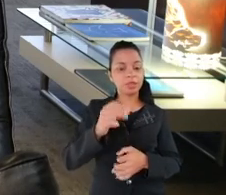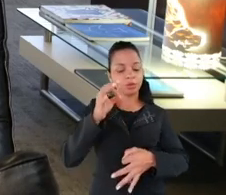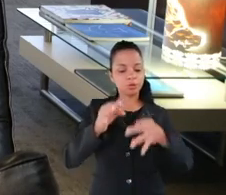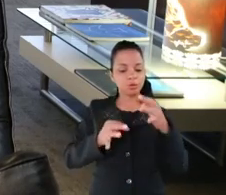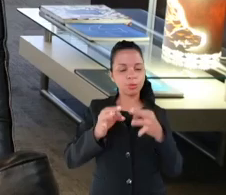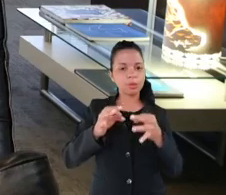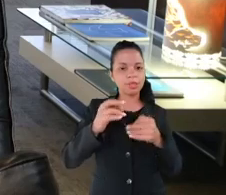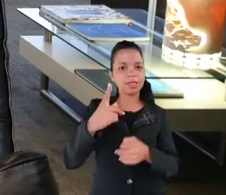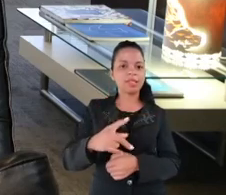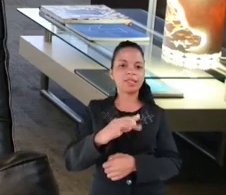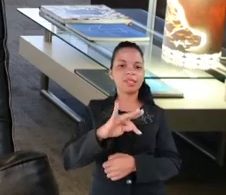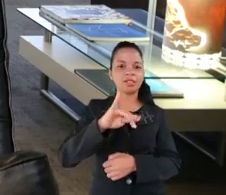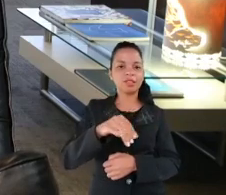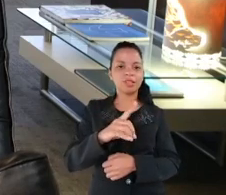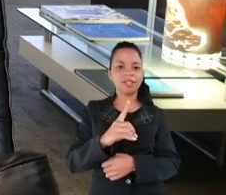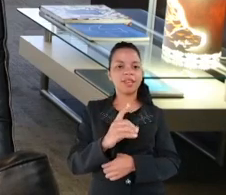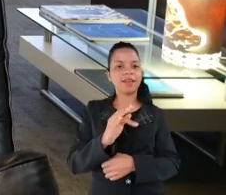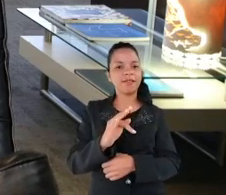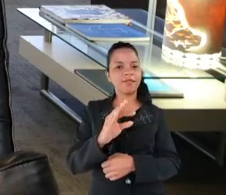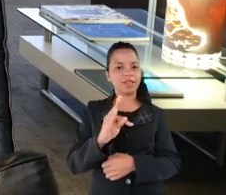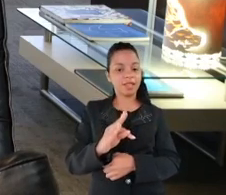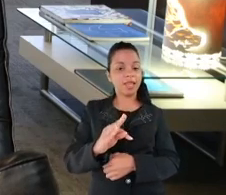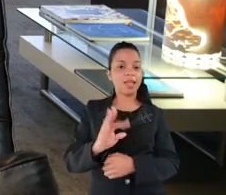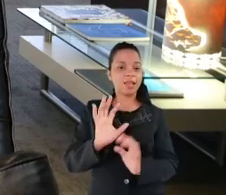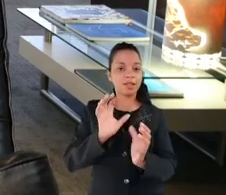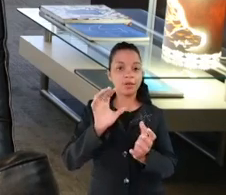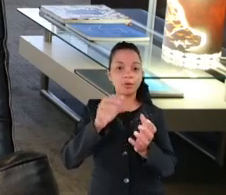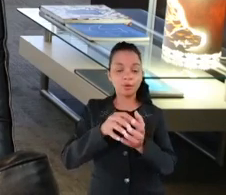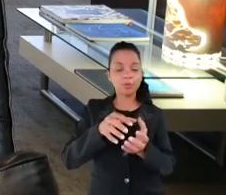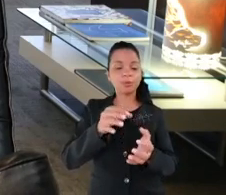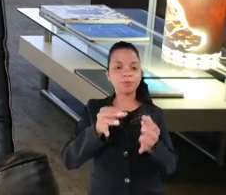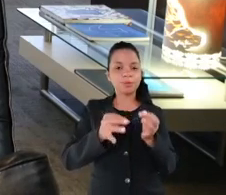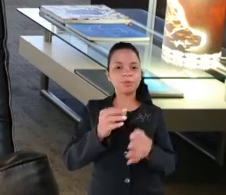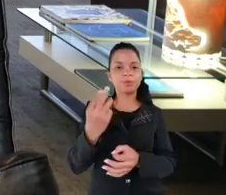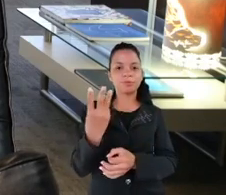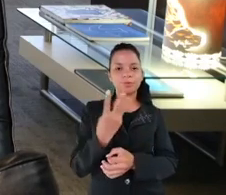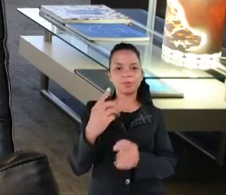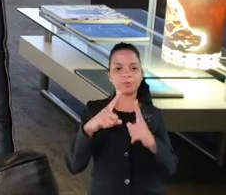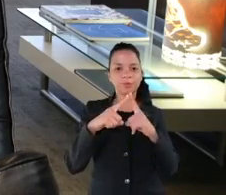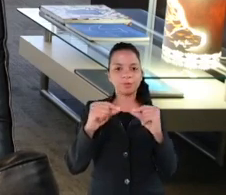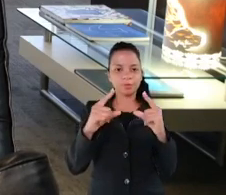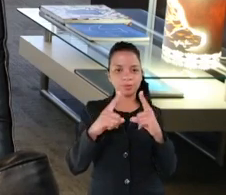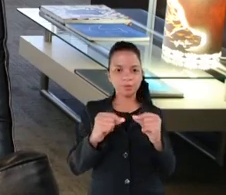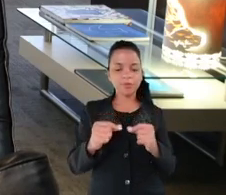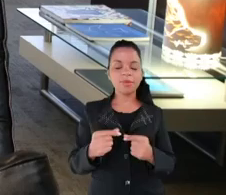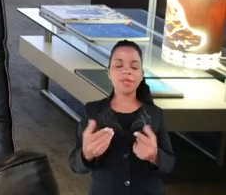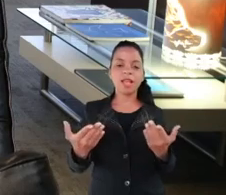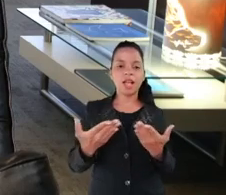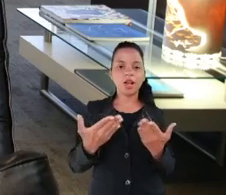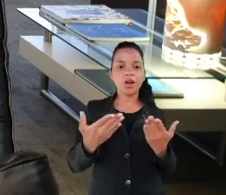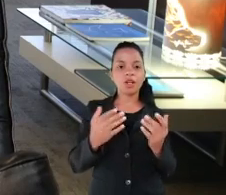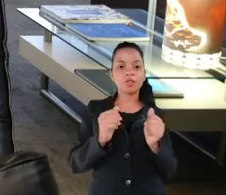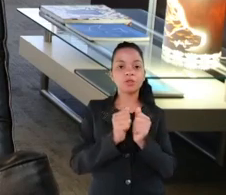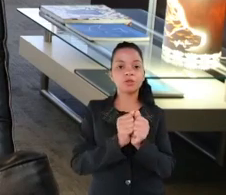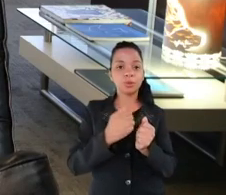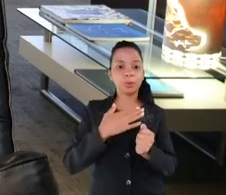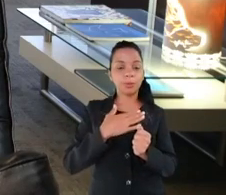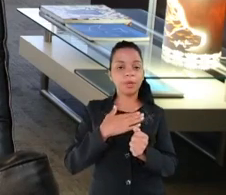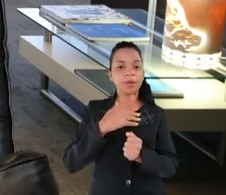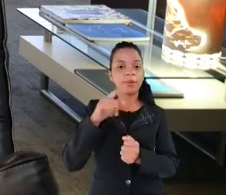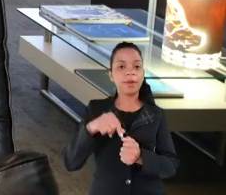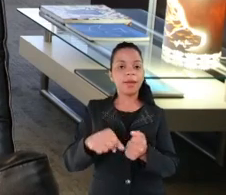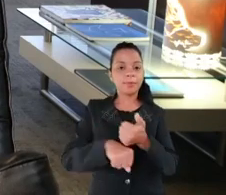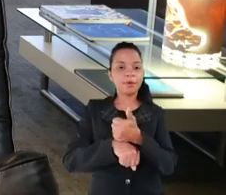sou lotada na 3ª Vara Cível de Brasília. Aqui comigo, a artista Fernanda. Ela é autora da